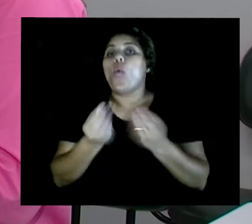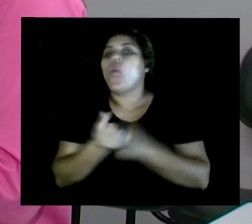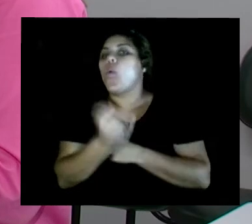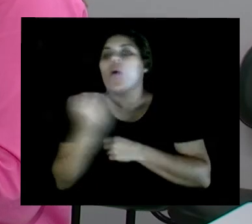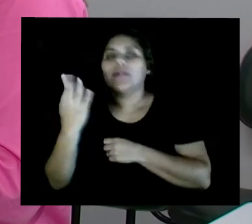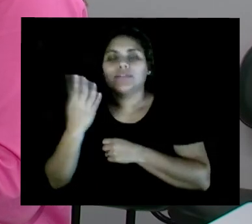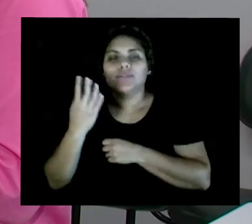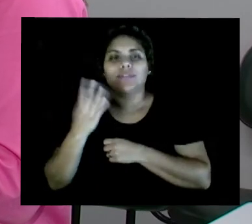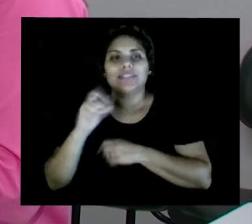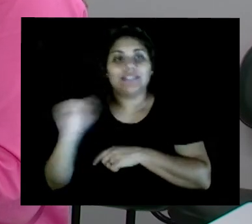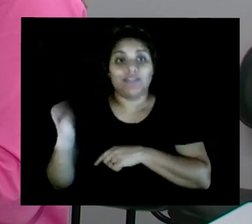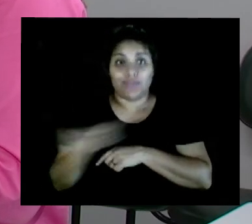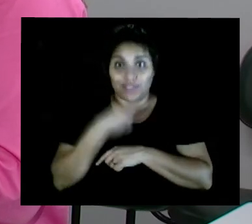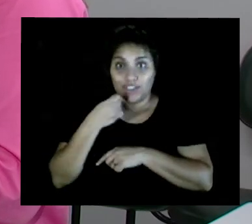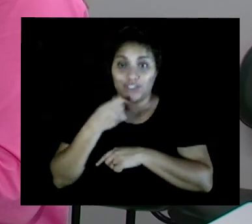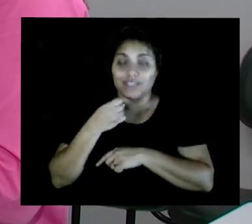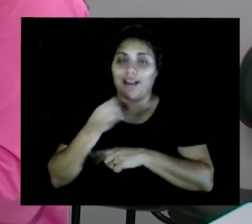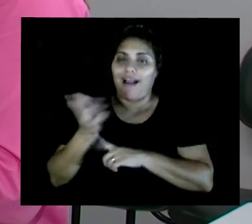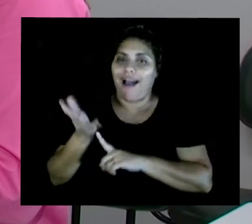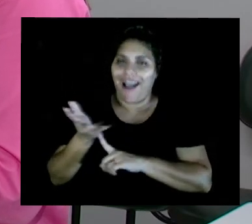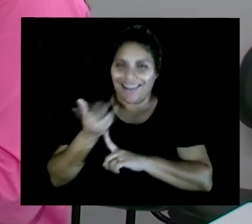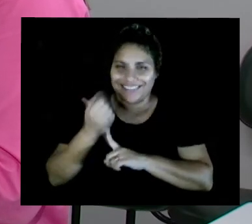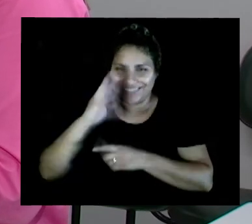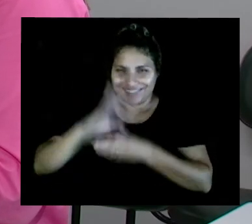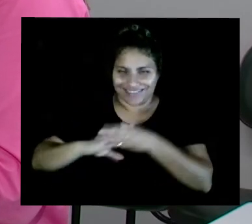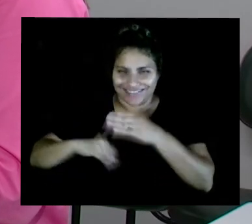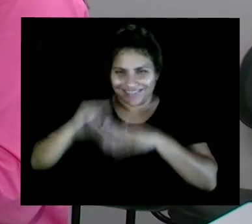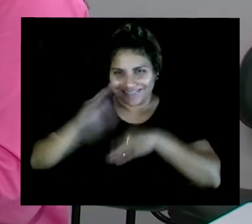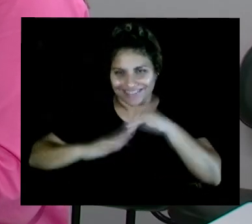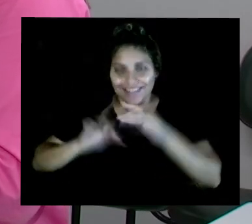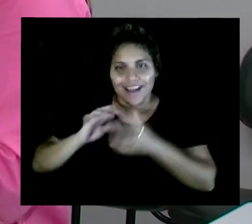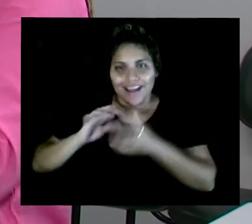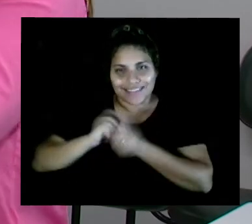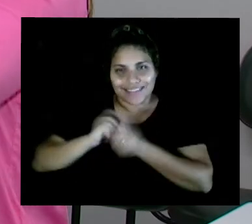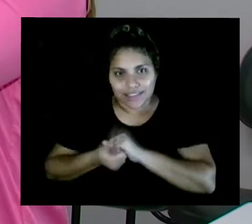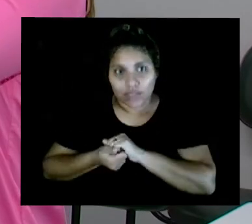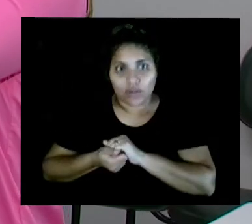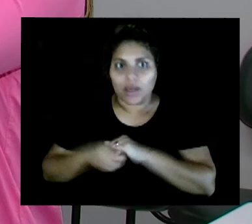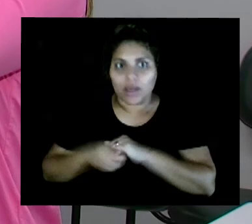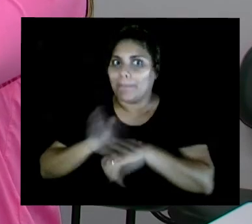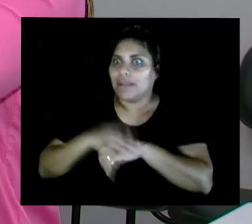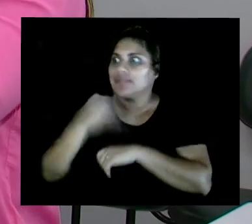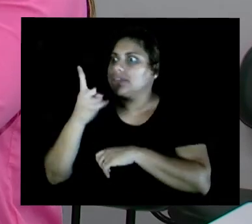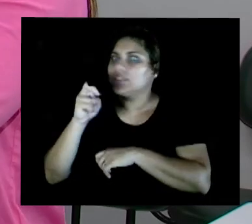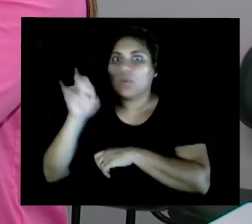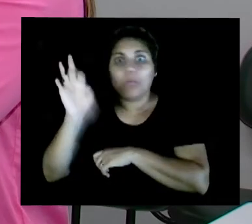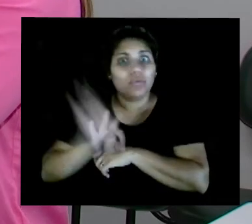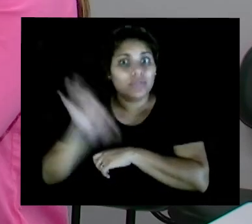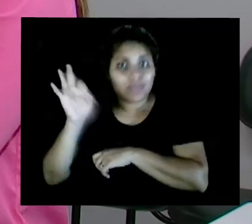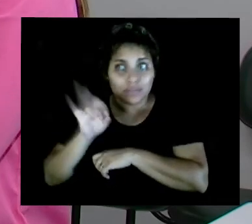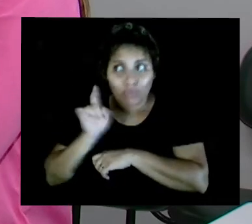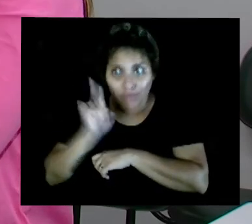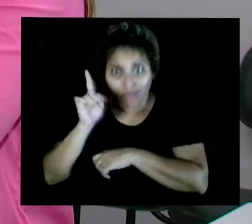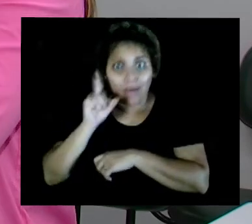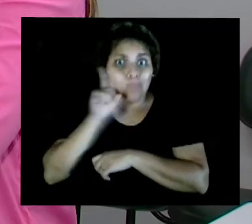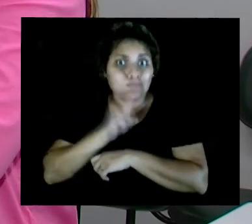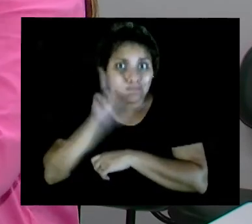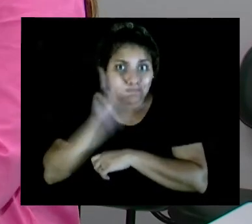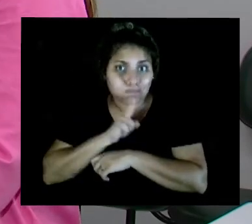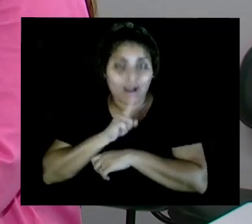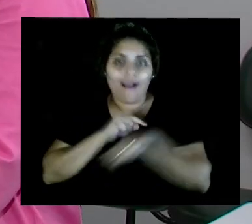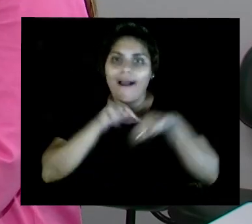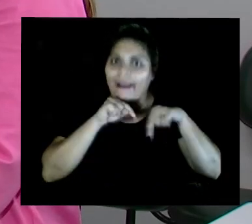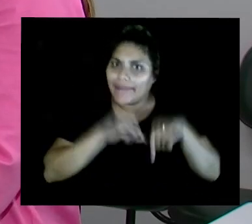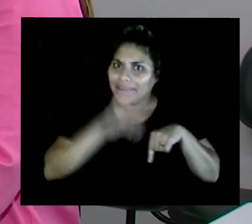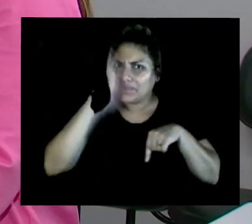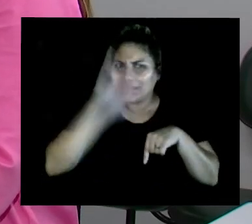número de cervejarias artesanais ultrapassa 25% do total de cervejarias em volume, a gente